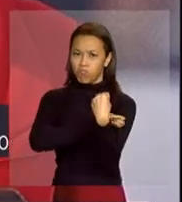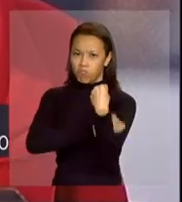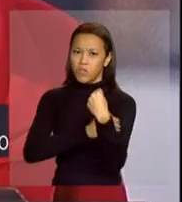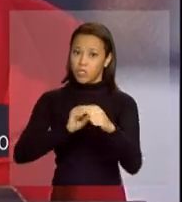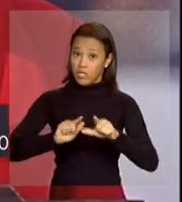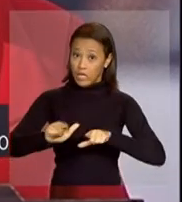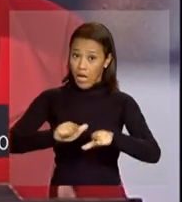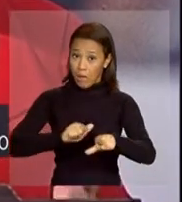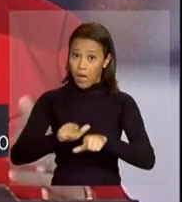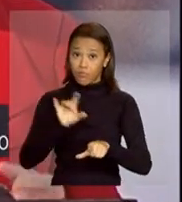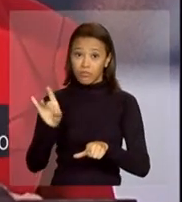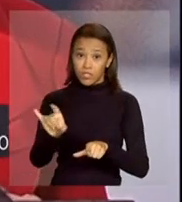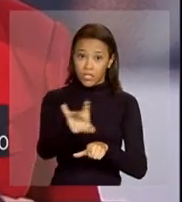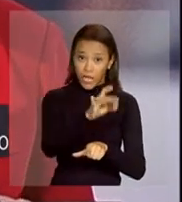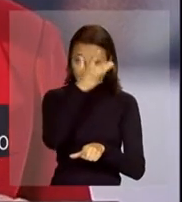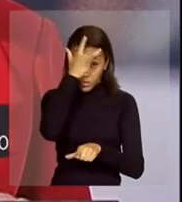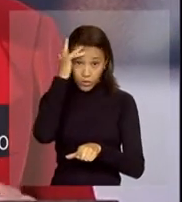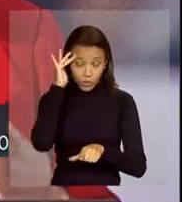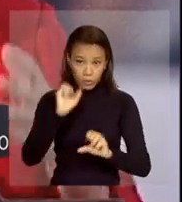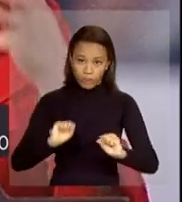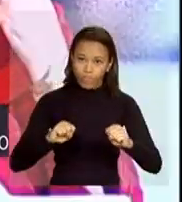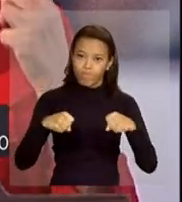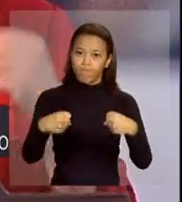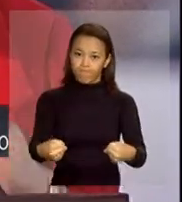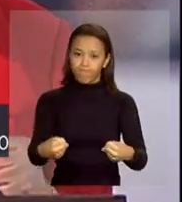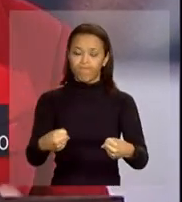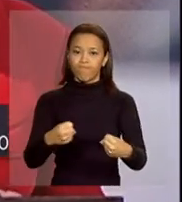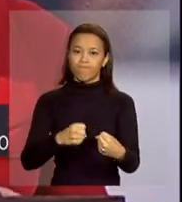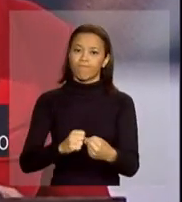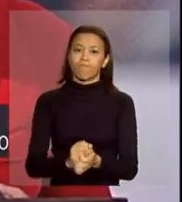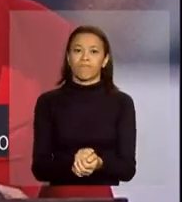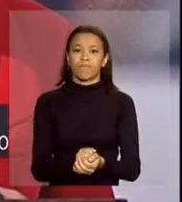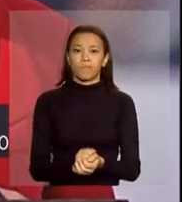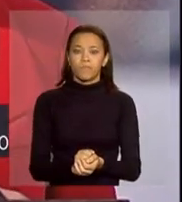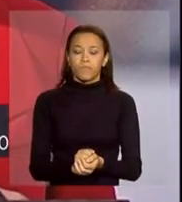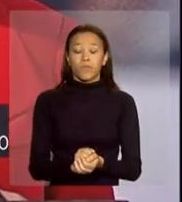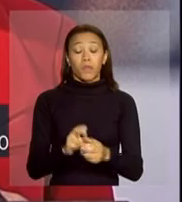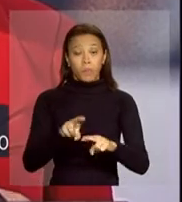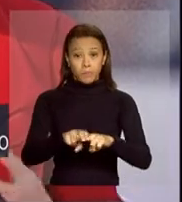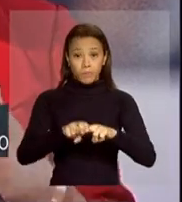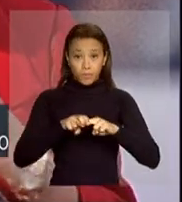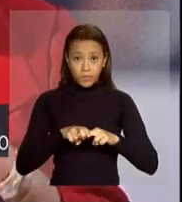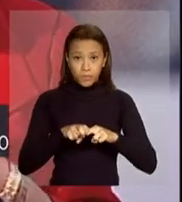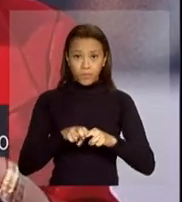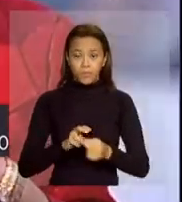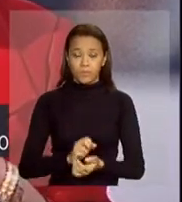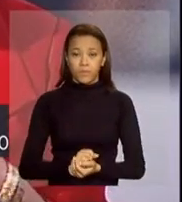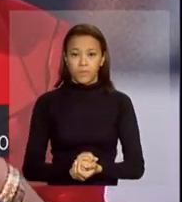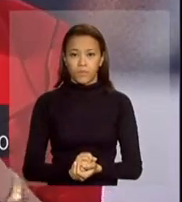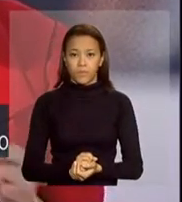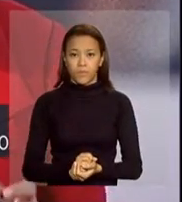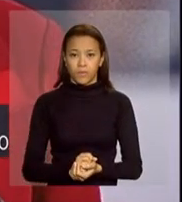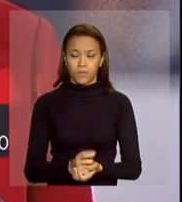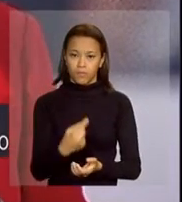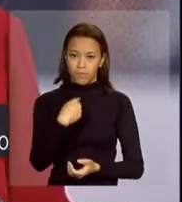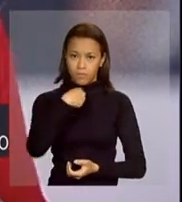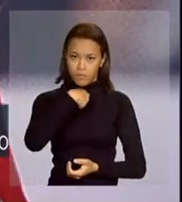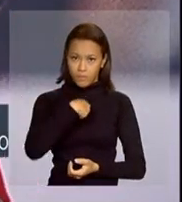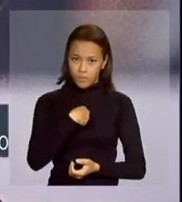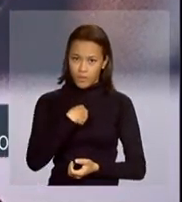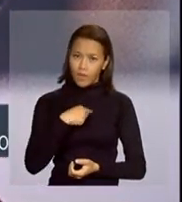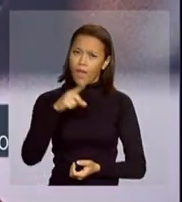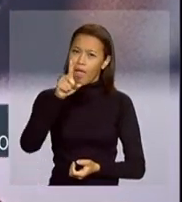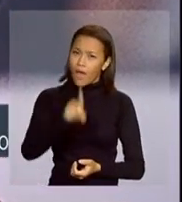gente eu diria através da garra da nossa gente por isso e para mim